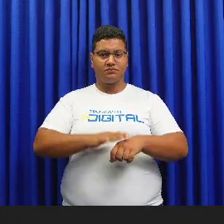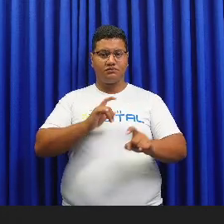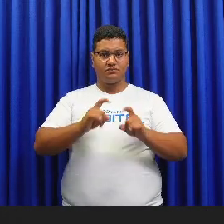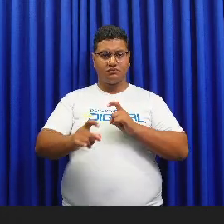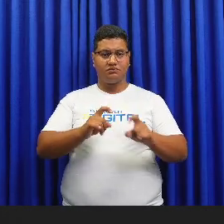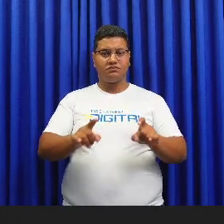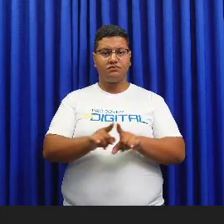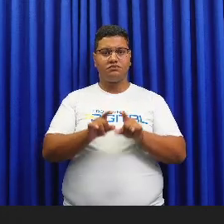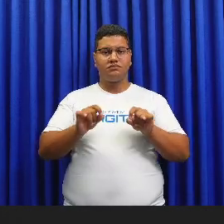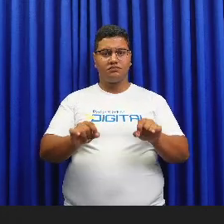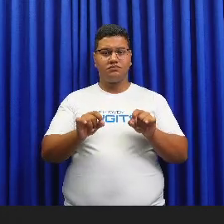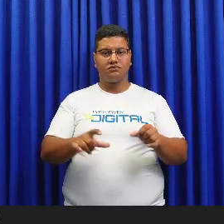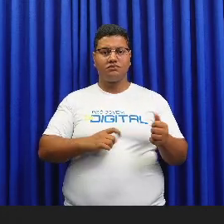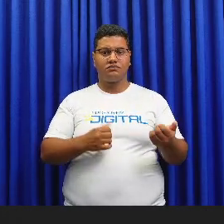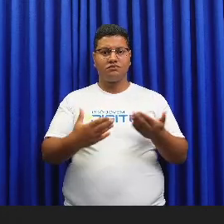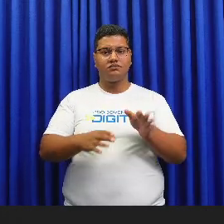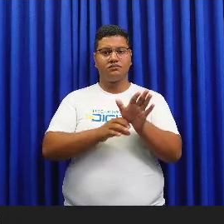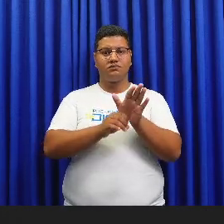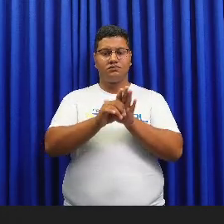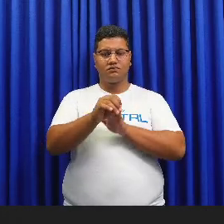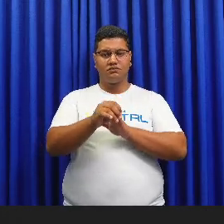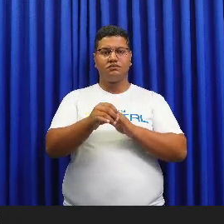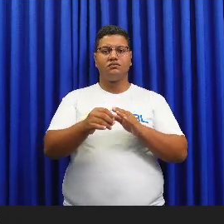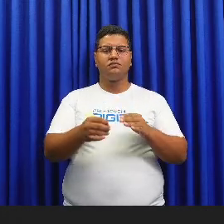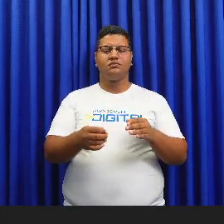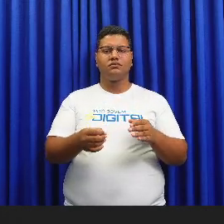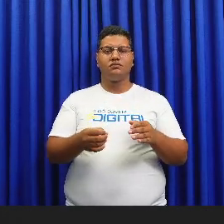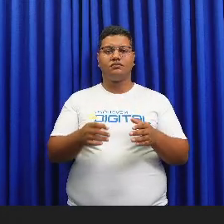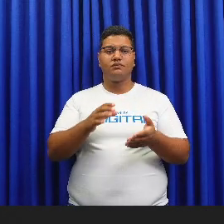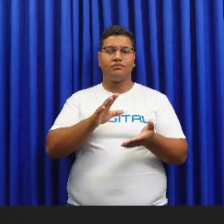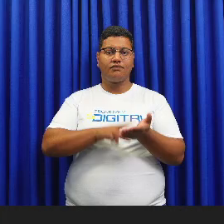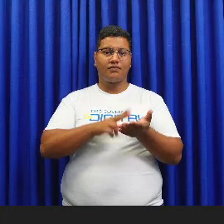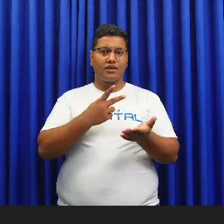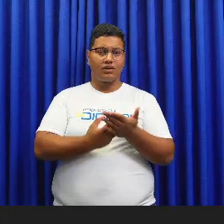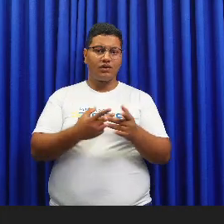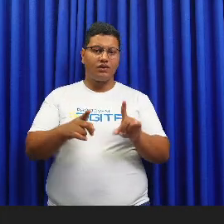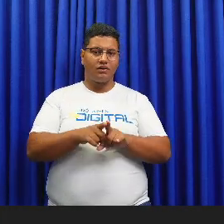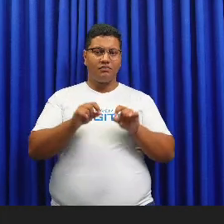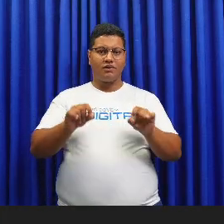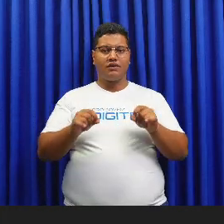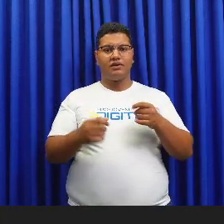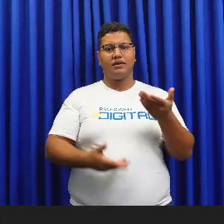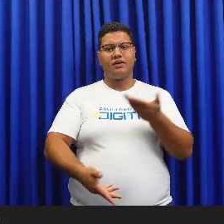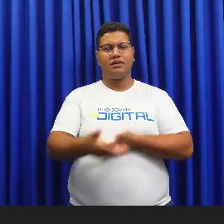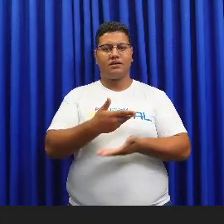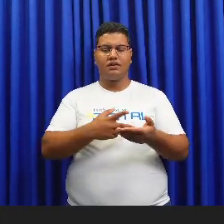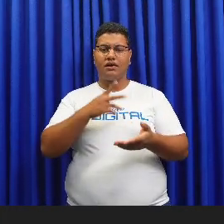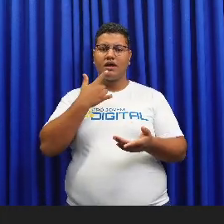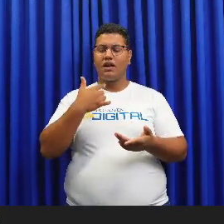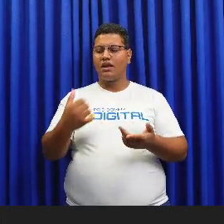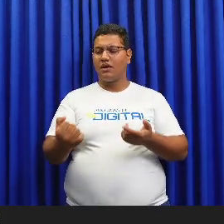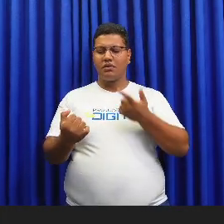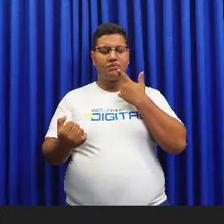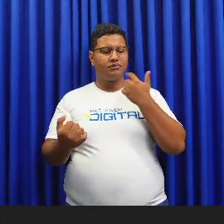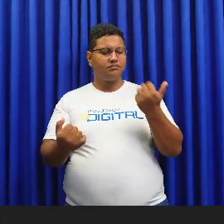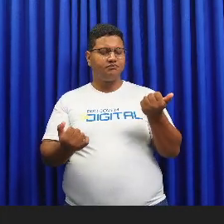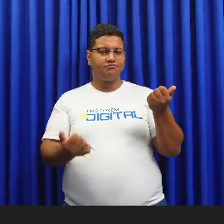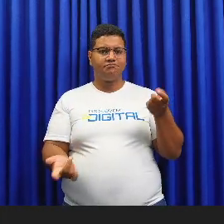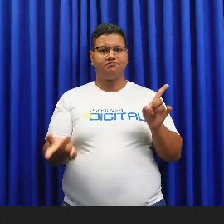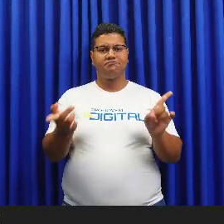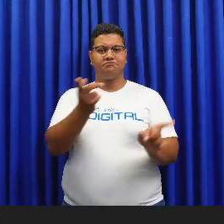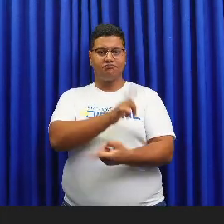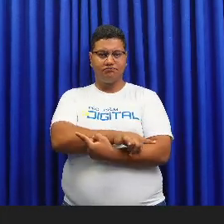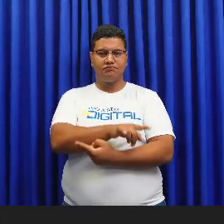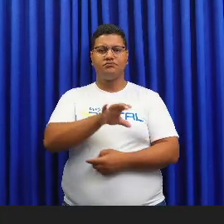reunião, beleza? Google Tradutor para você justamente fazer esse serviço de tradução de uma língua para outra. O